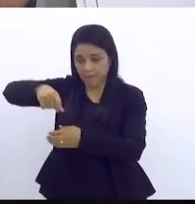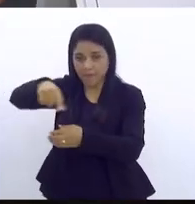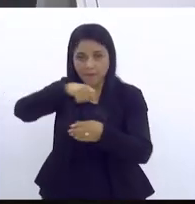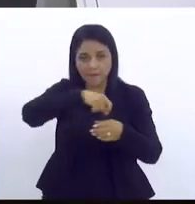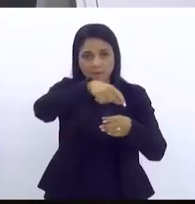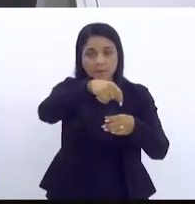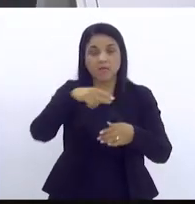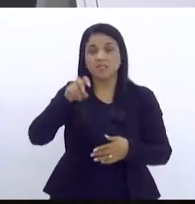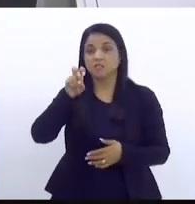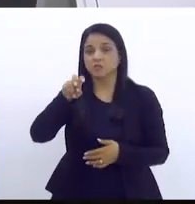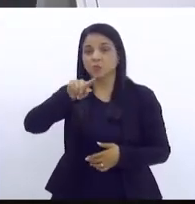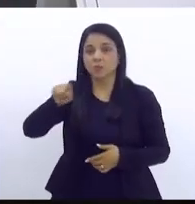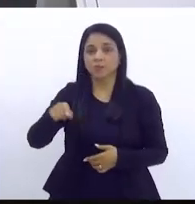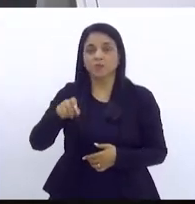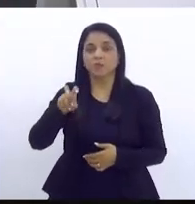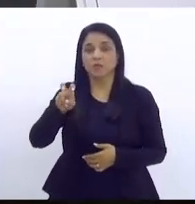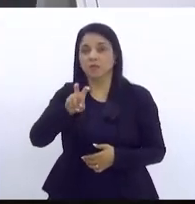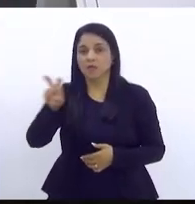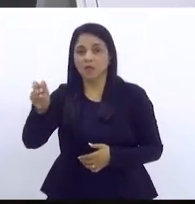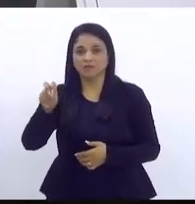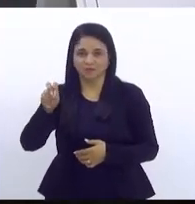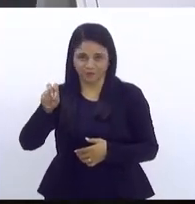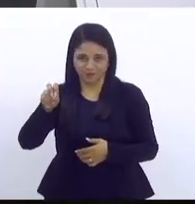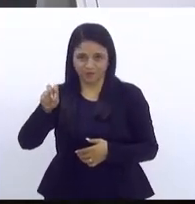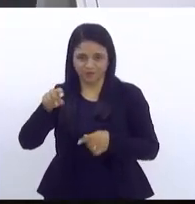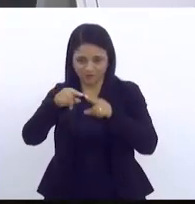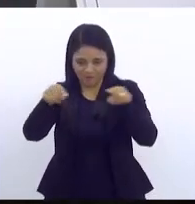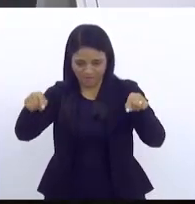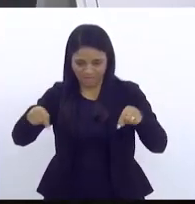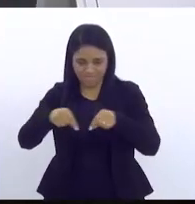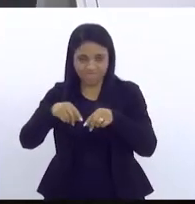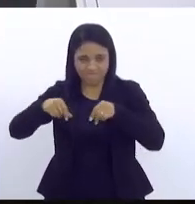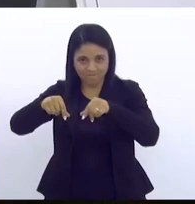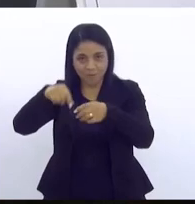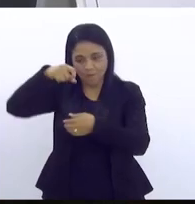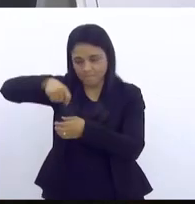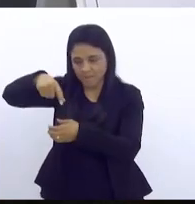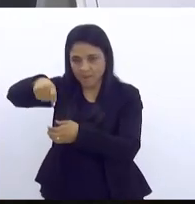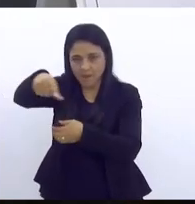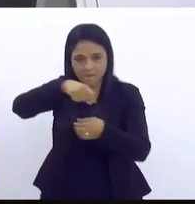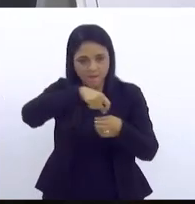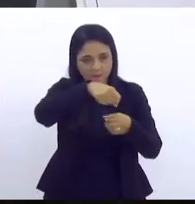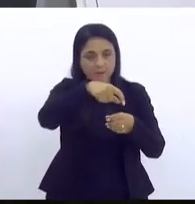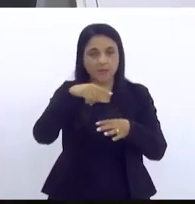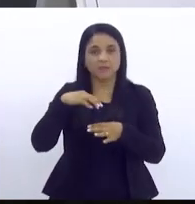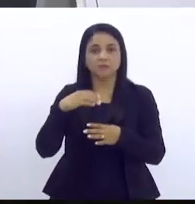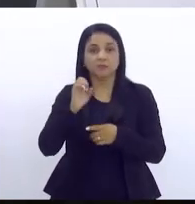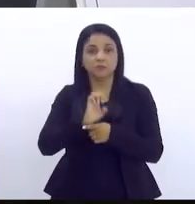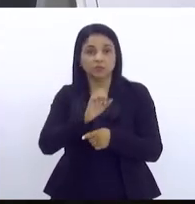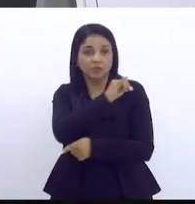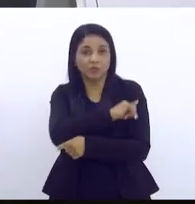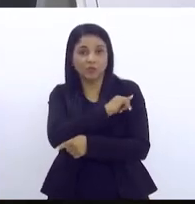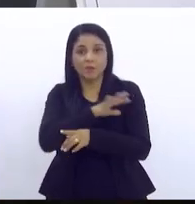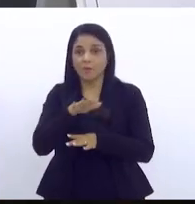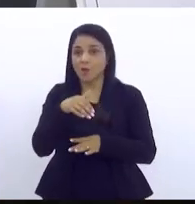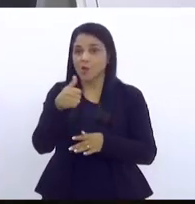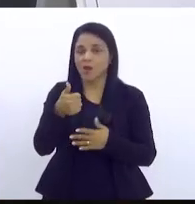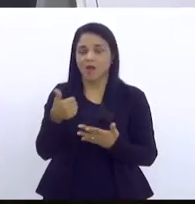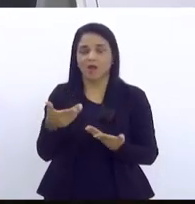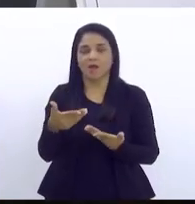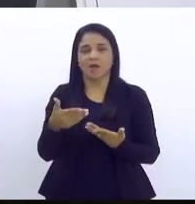ha essa restauração Florestal ela tá sendo plantada em áreas estratégicas espal ados por todo o estado para tentar melhorar a